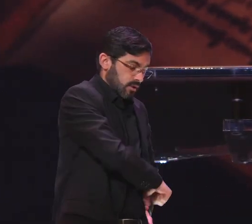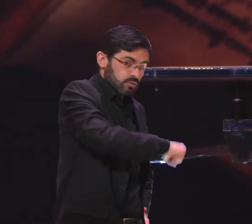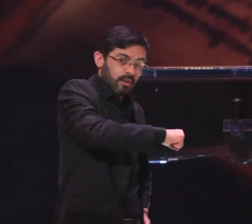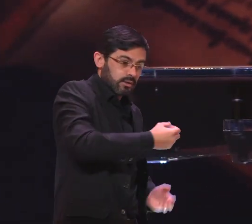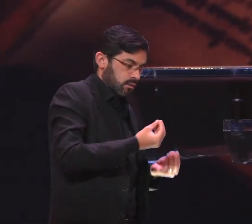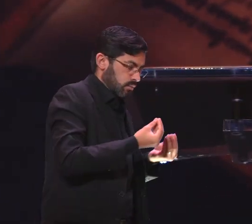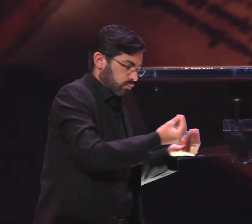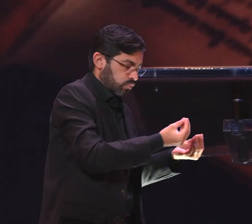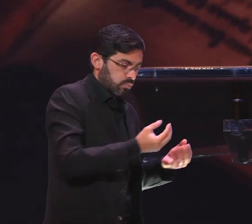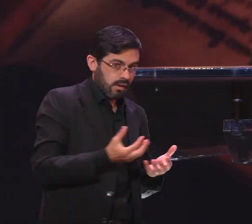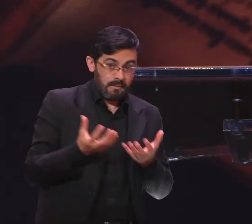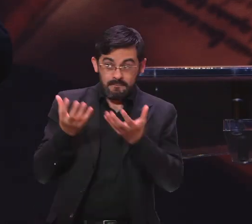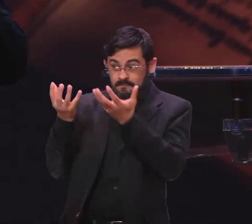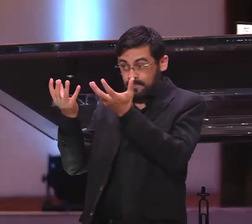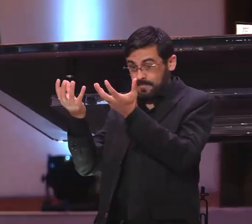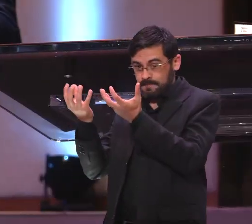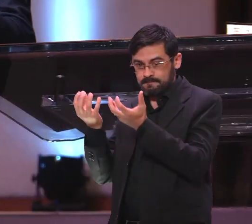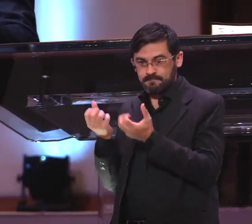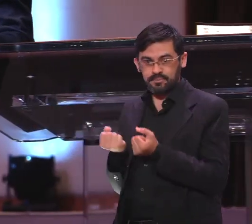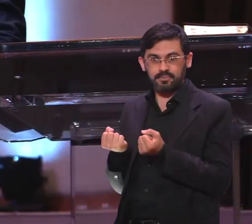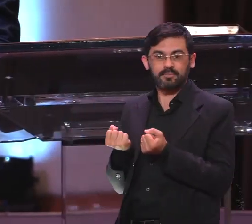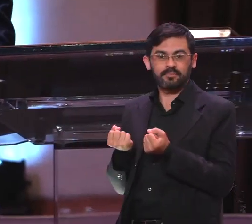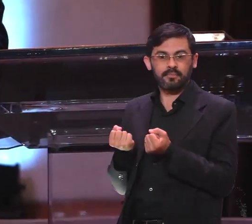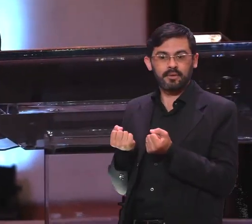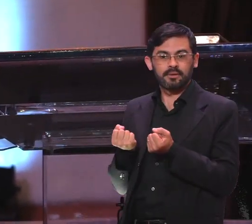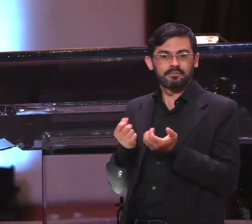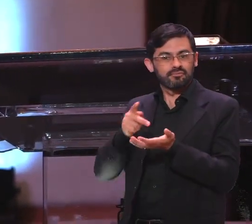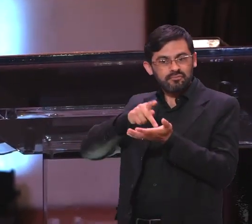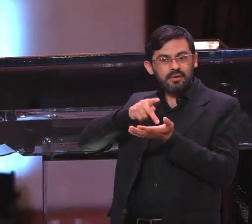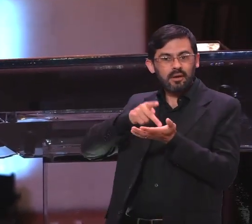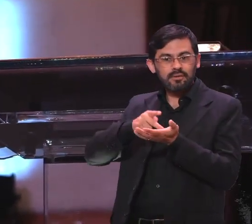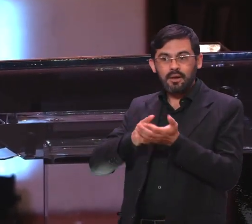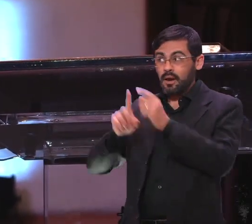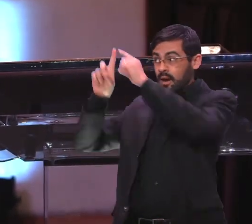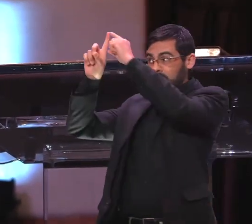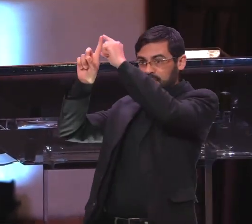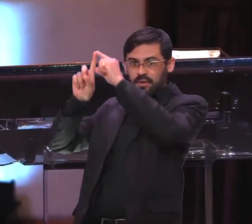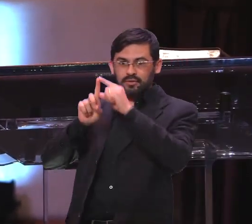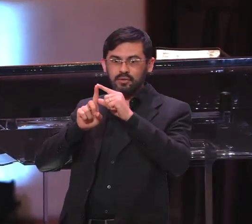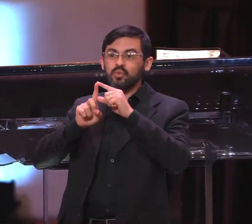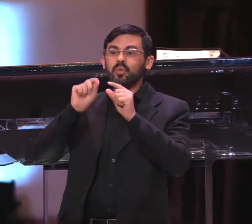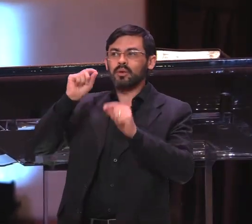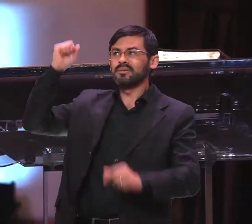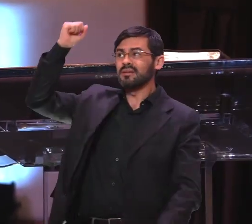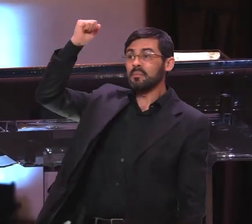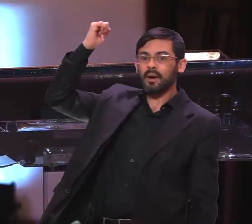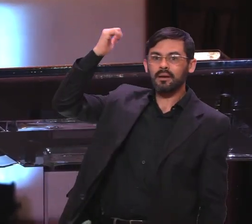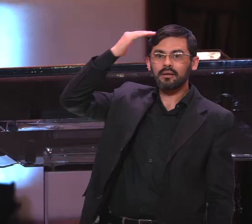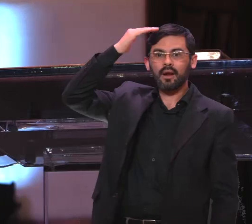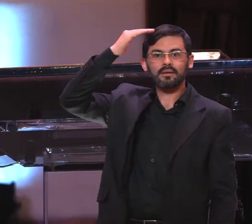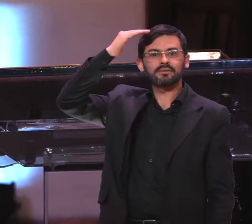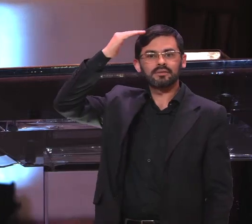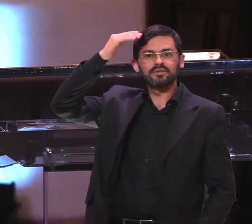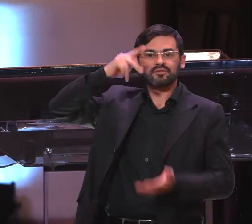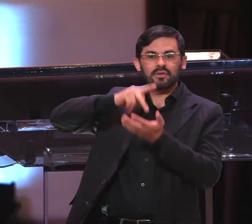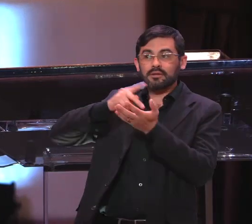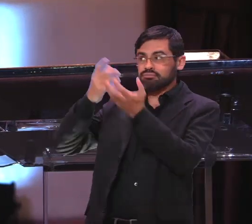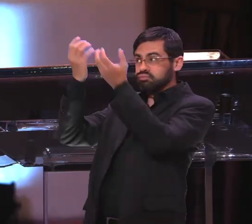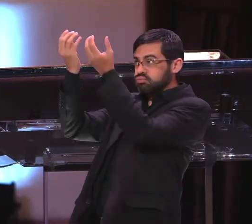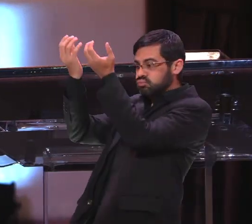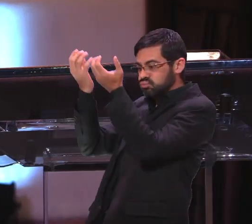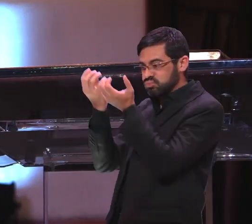Eram recebidas. A palavra de Deus é uma dádiva, é uma graça, ela é